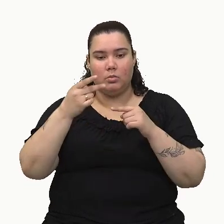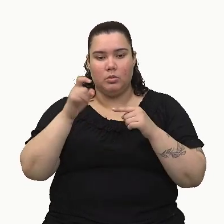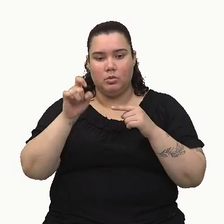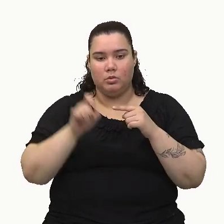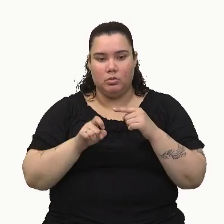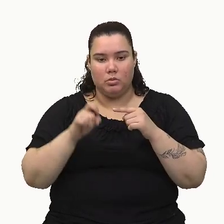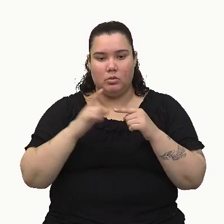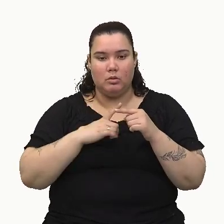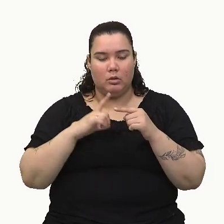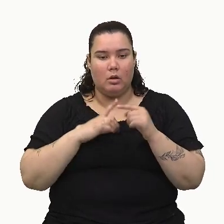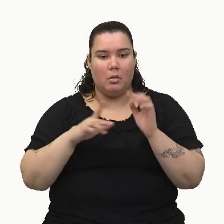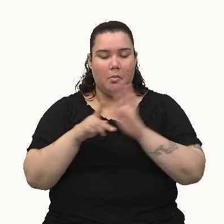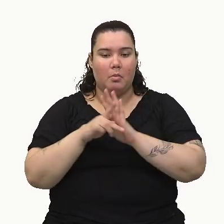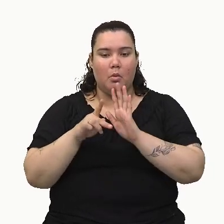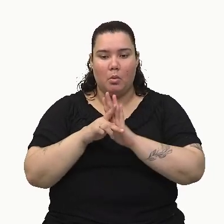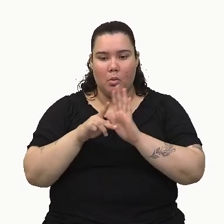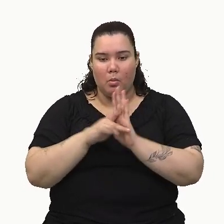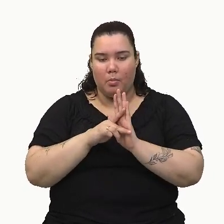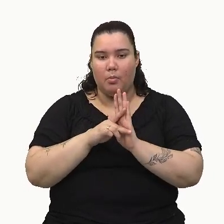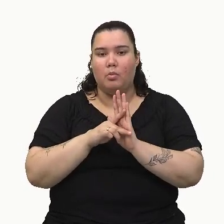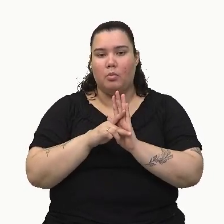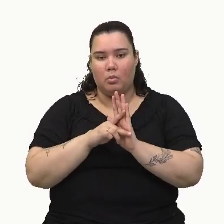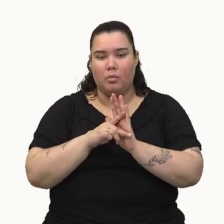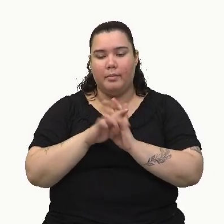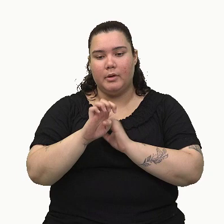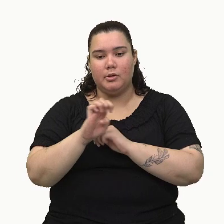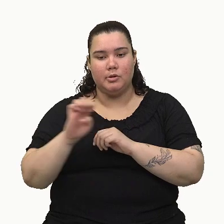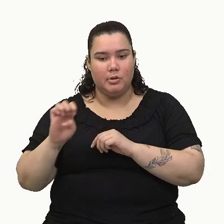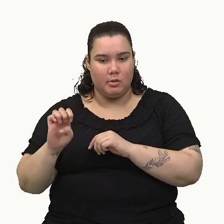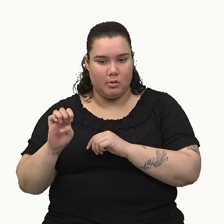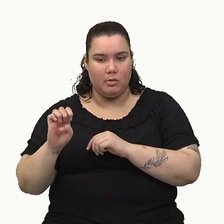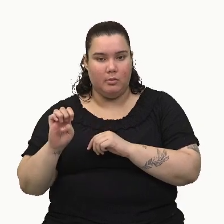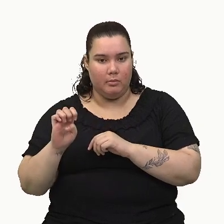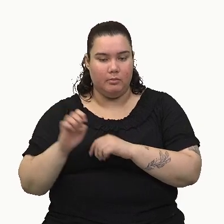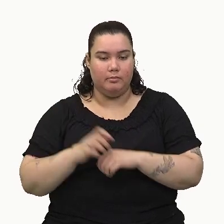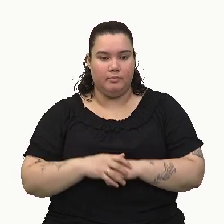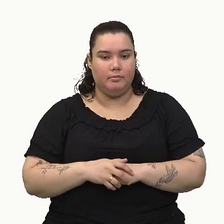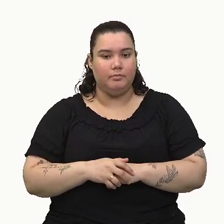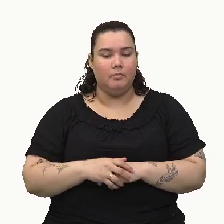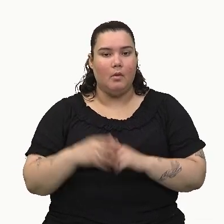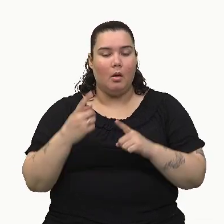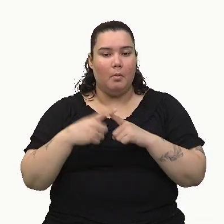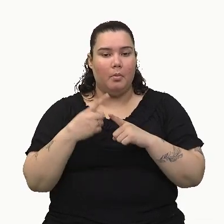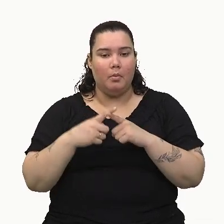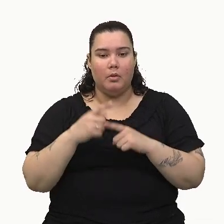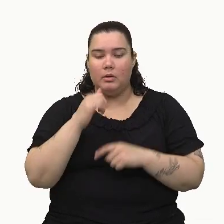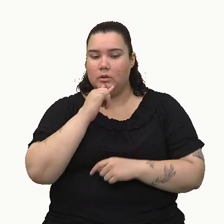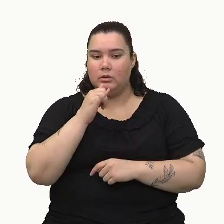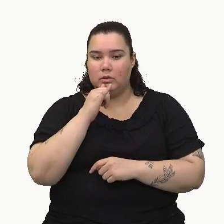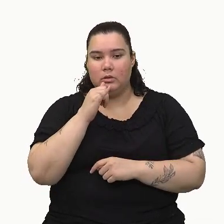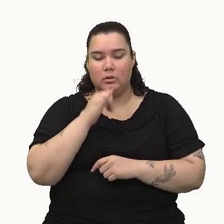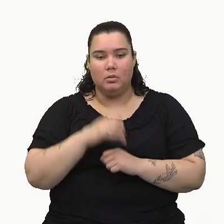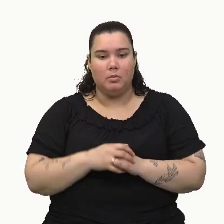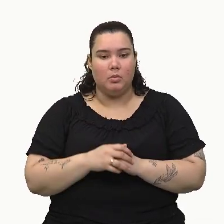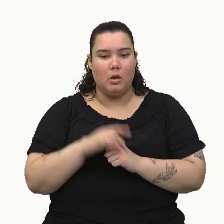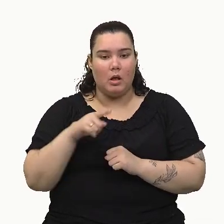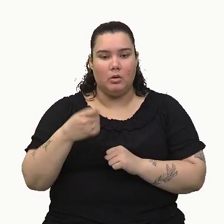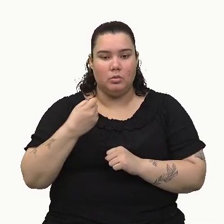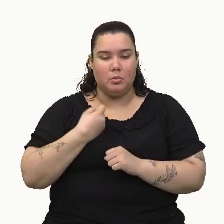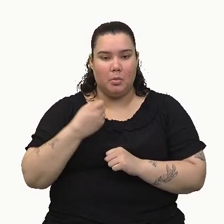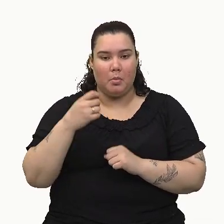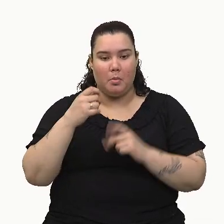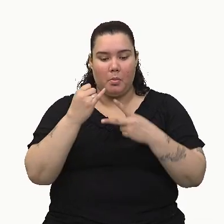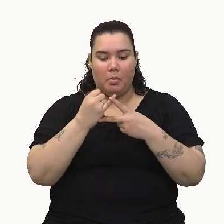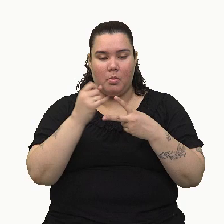à esquerda, tá? Por quê? Porque nesse polinômio que está escrito em preto aí em cima, o grau